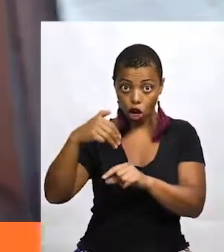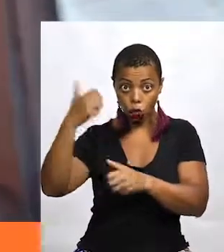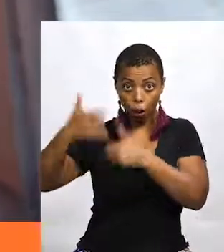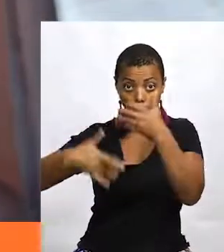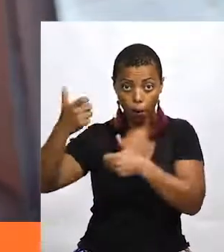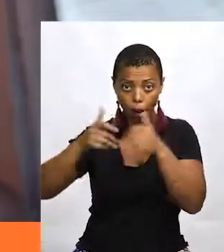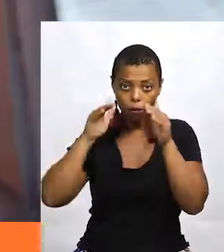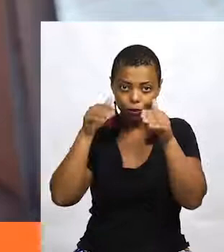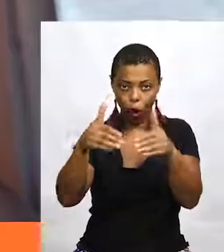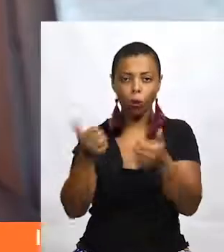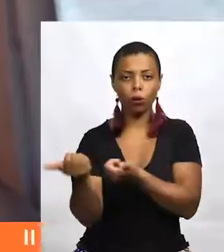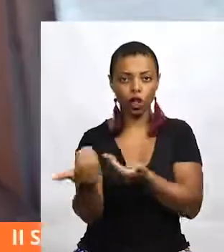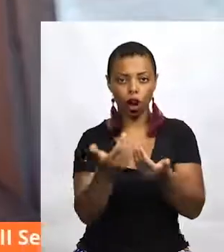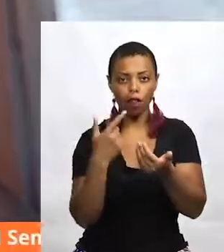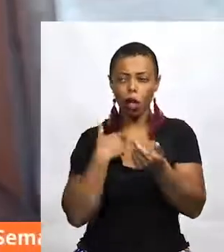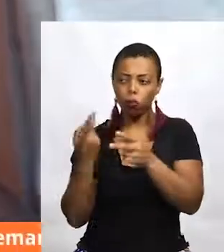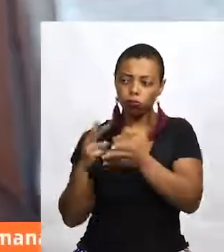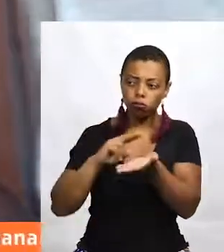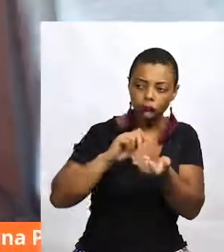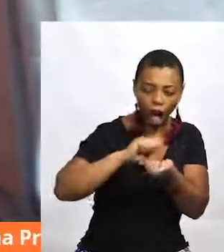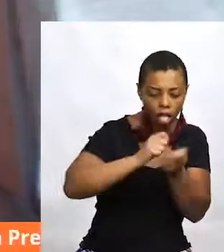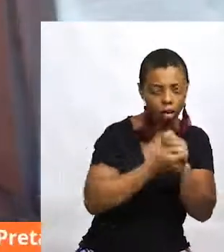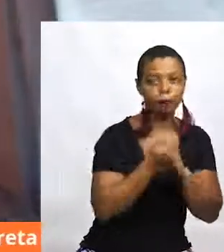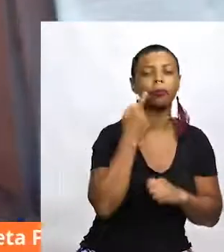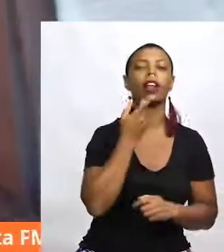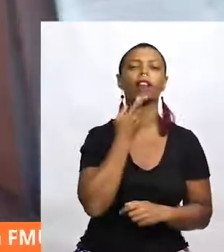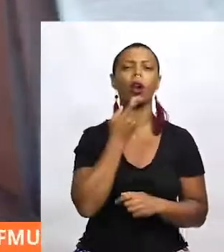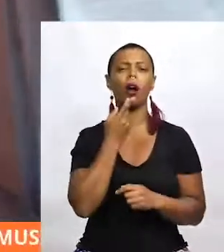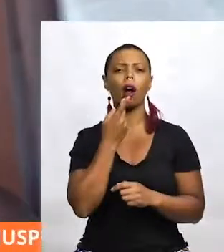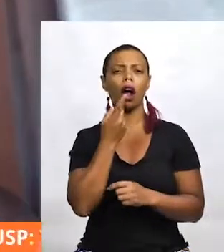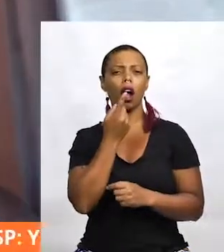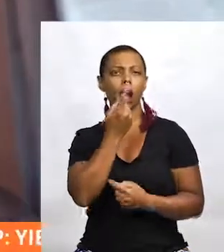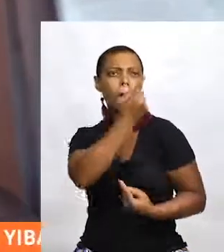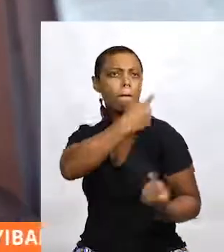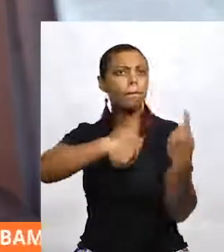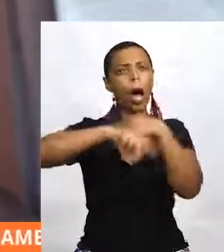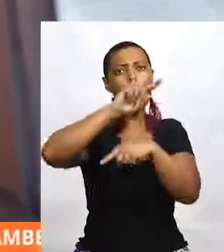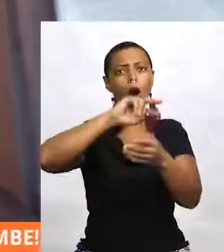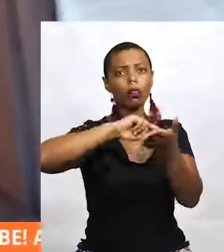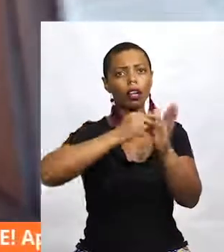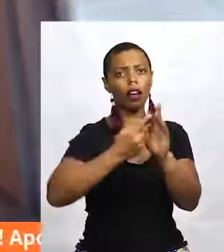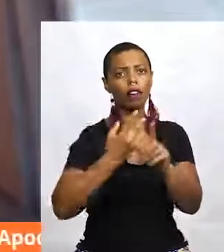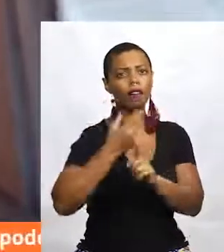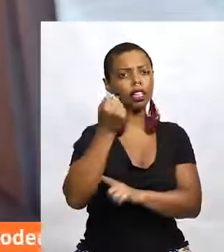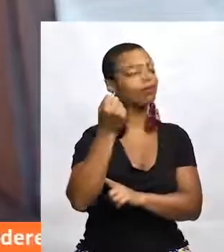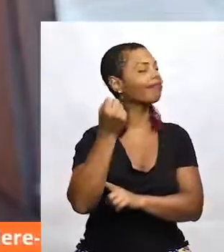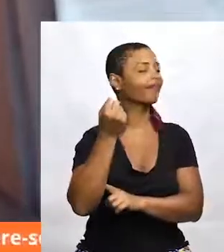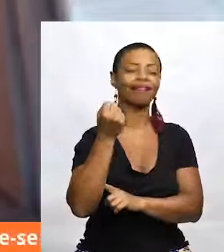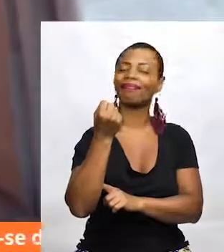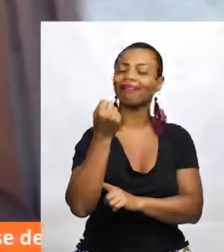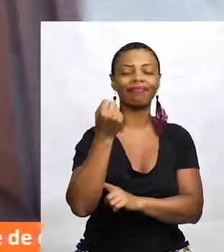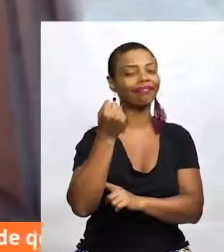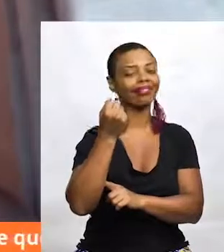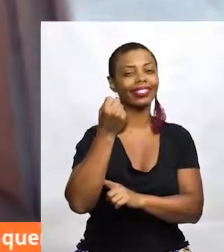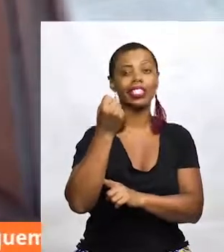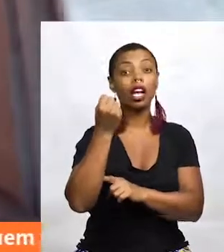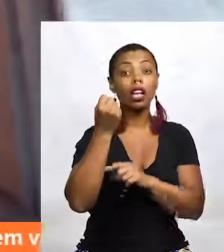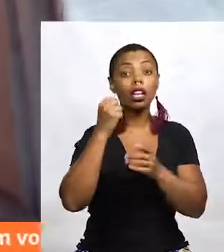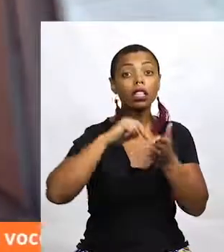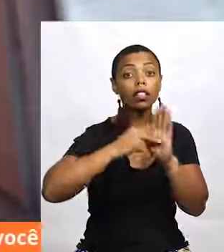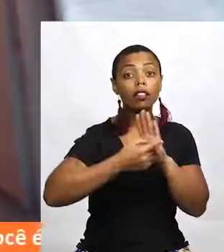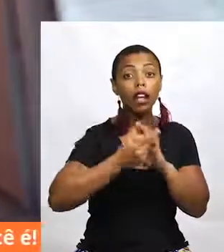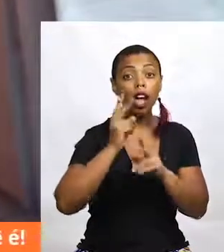jovens, que triunfar não é ganhar, não é vencer, é ter a força de, toda vez que